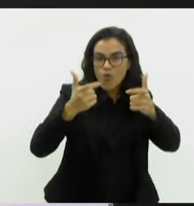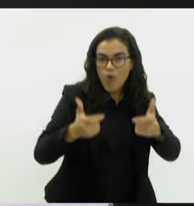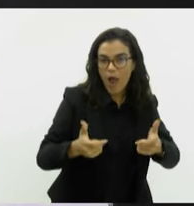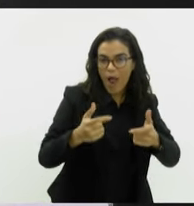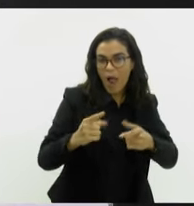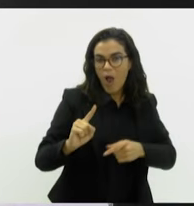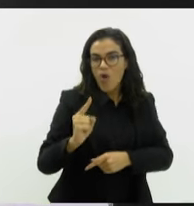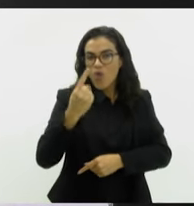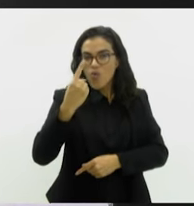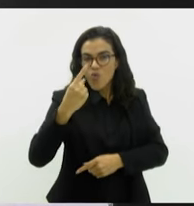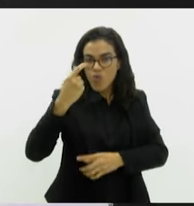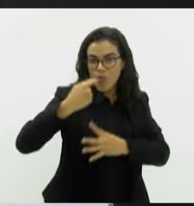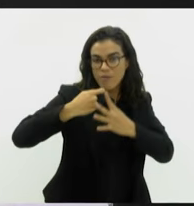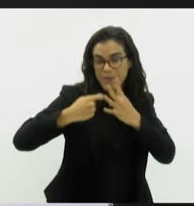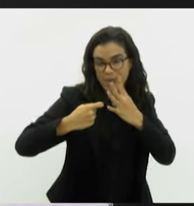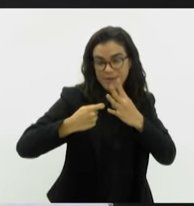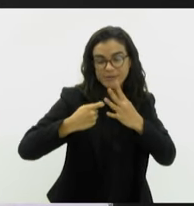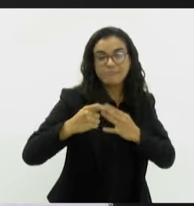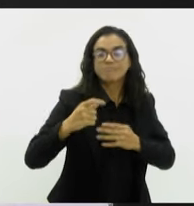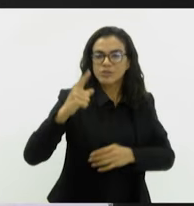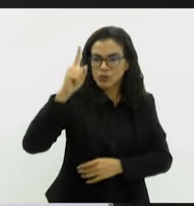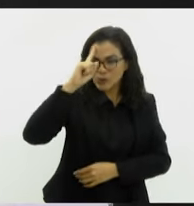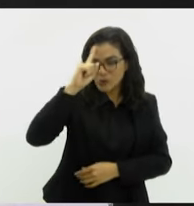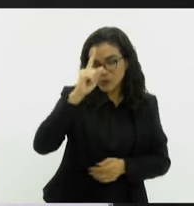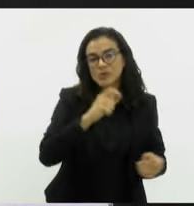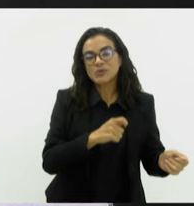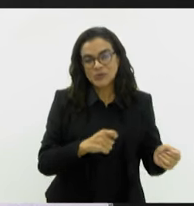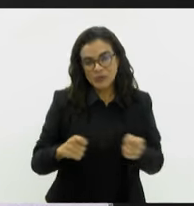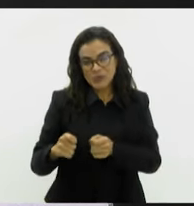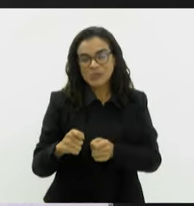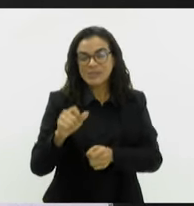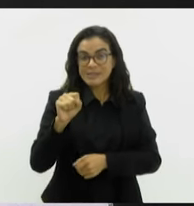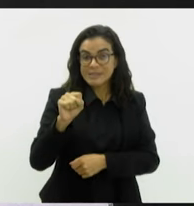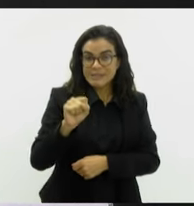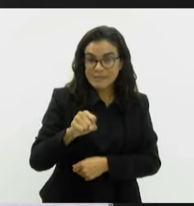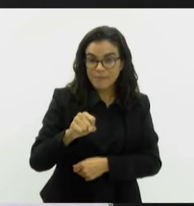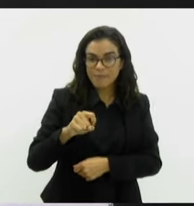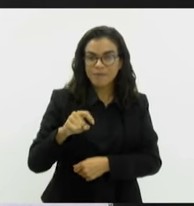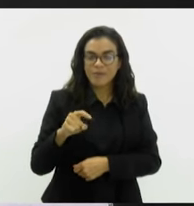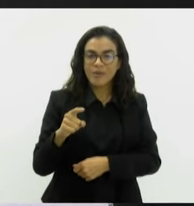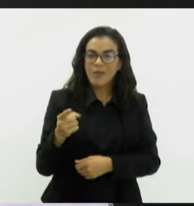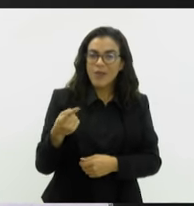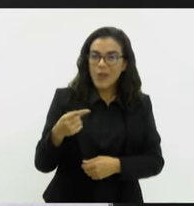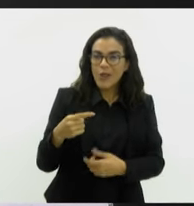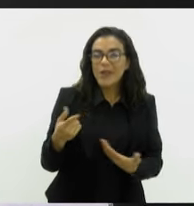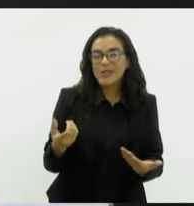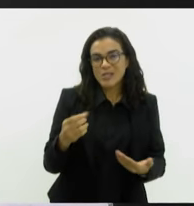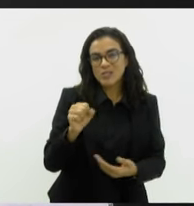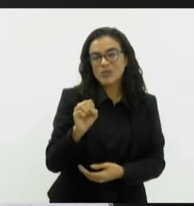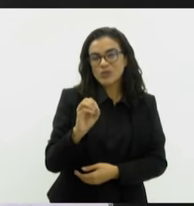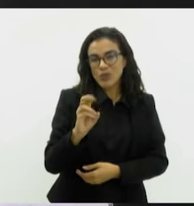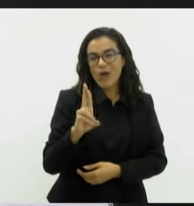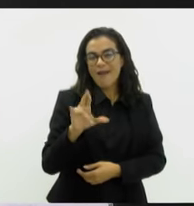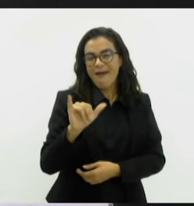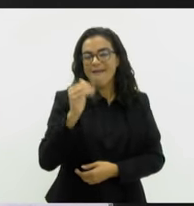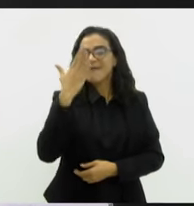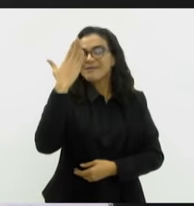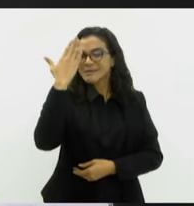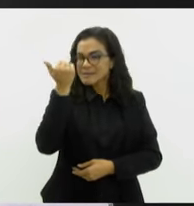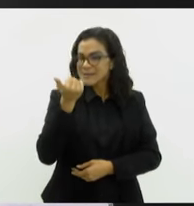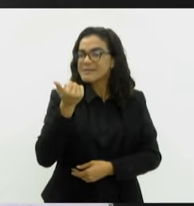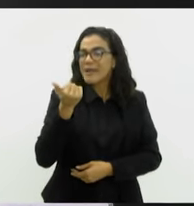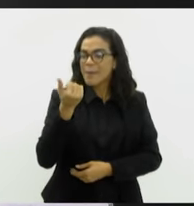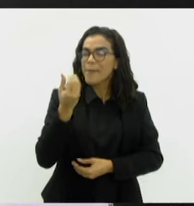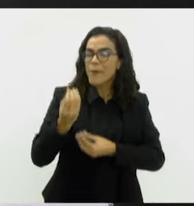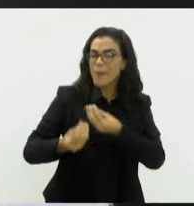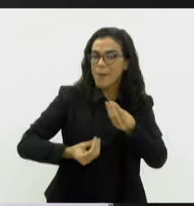um único dia mas sim todos os dias e muit das vezes nós nos deparamos e a senhora sabe muito bem disso